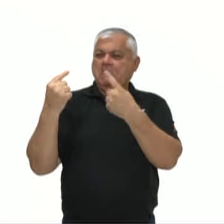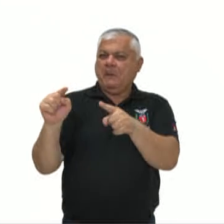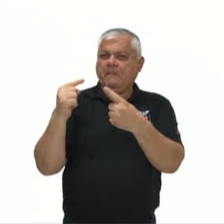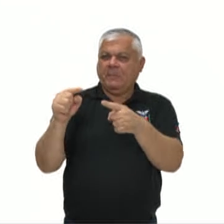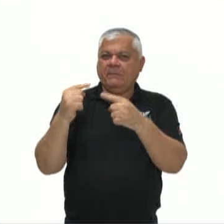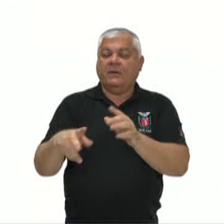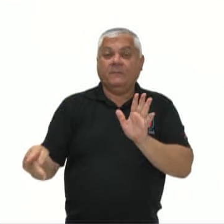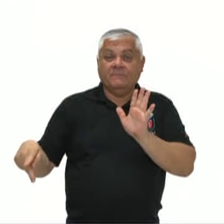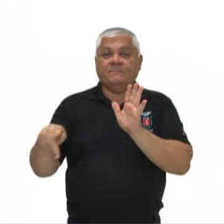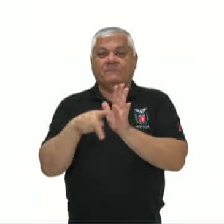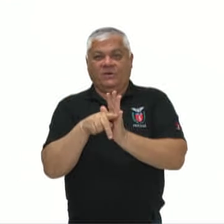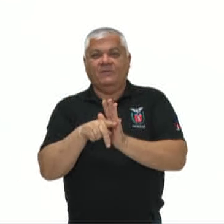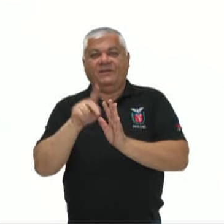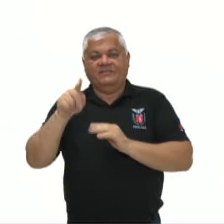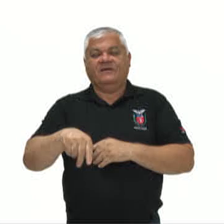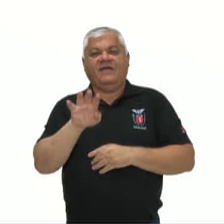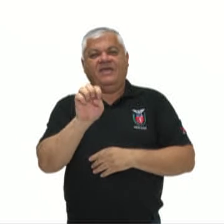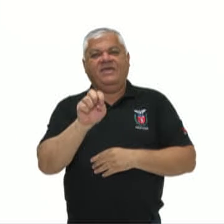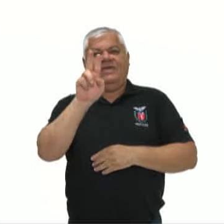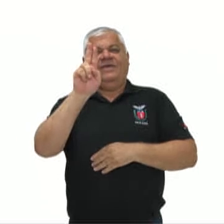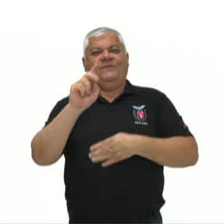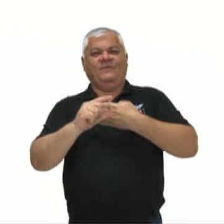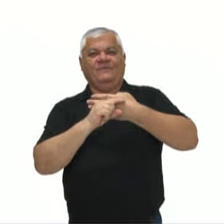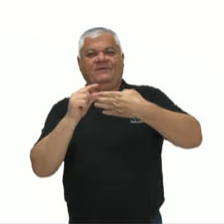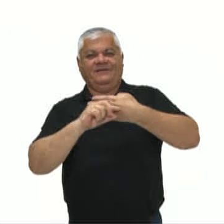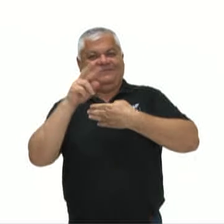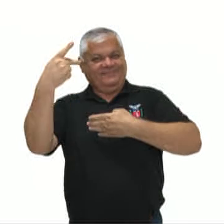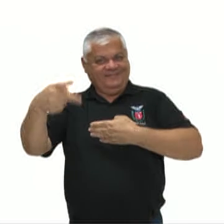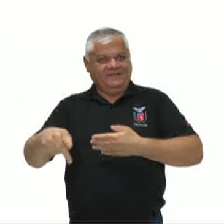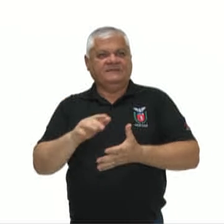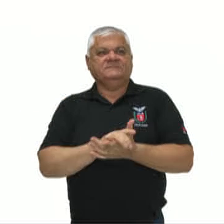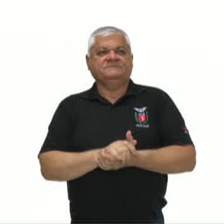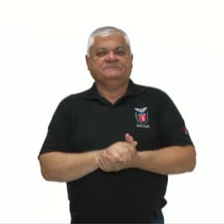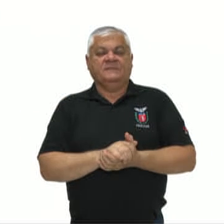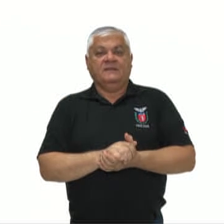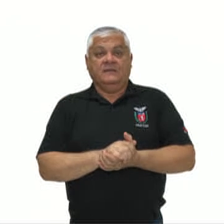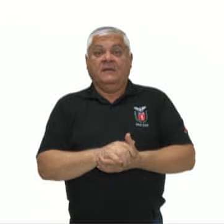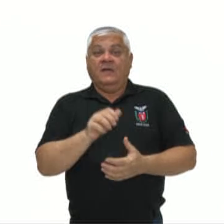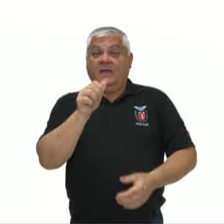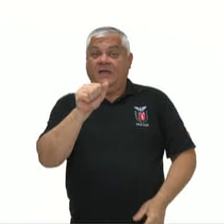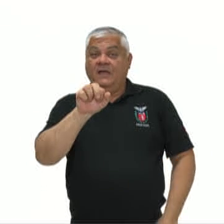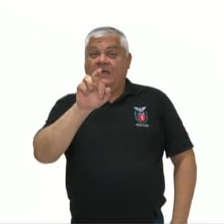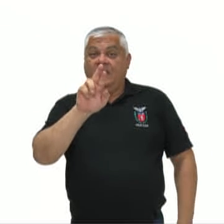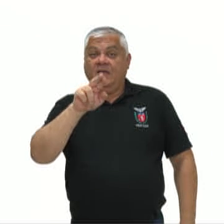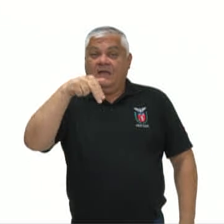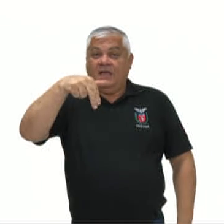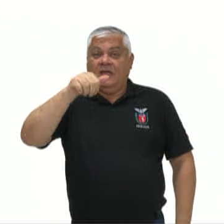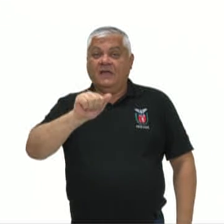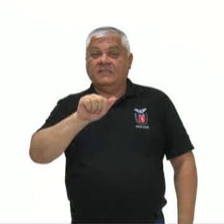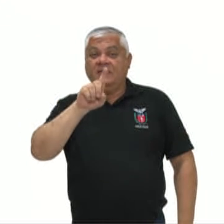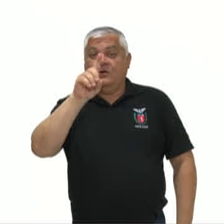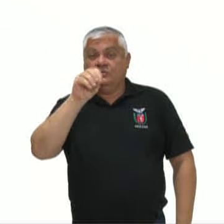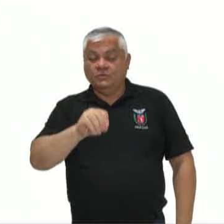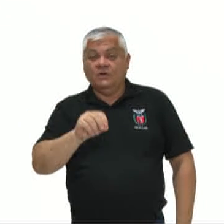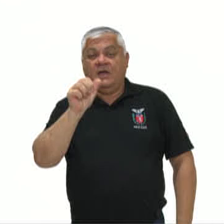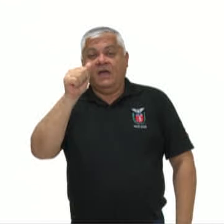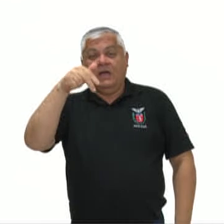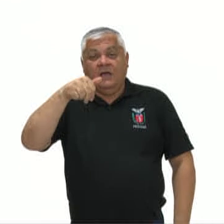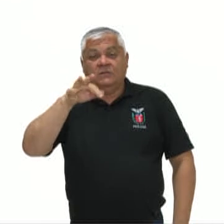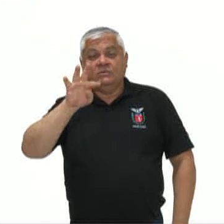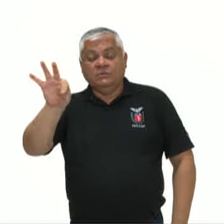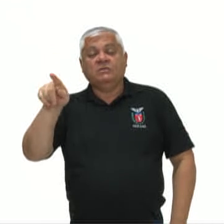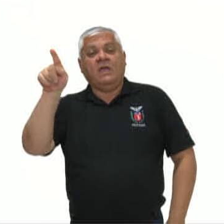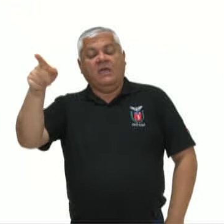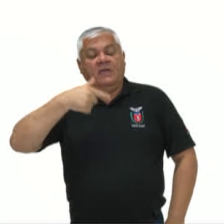na obra Eu, do Augusto dos Anjos. Arnaldo Antunes, ex-integrante do grupo Titãs, musicou o poema